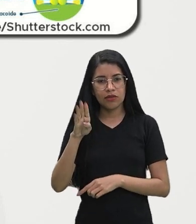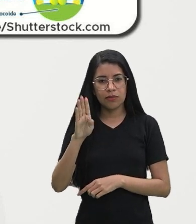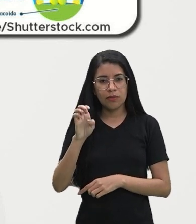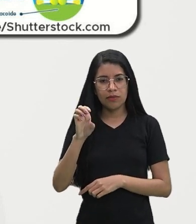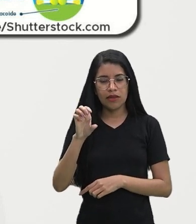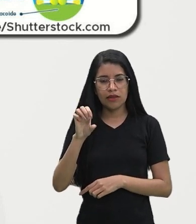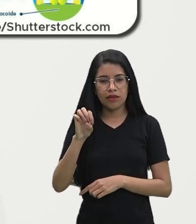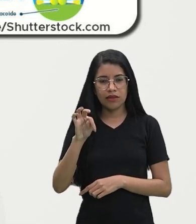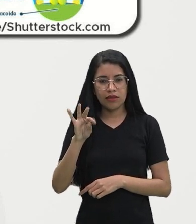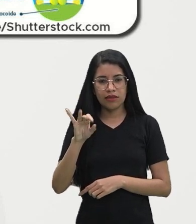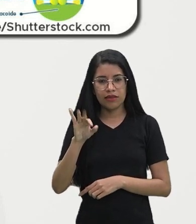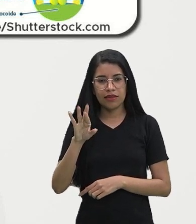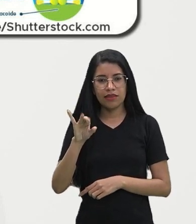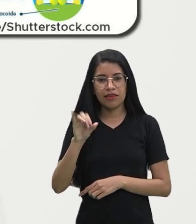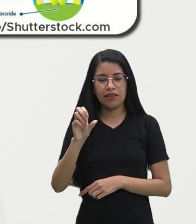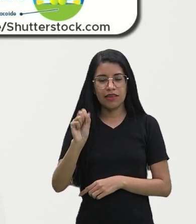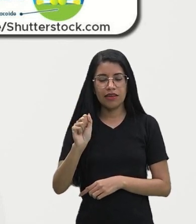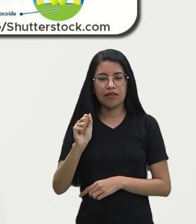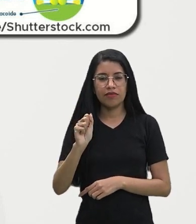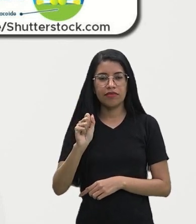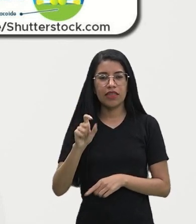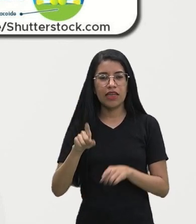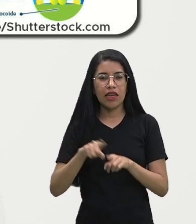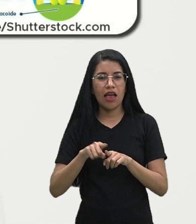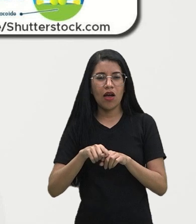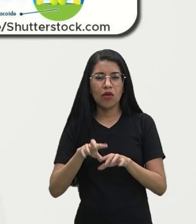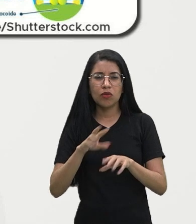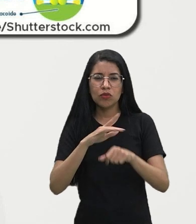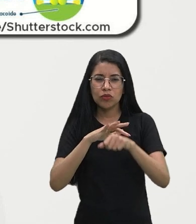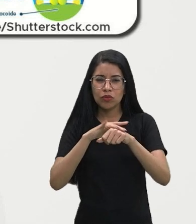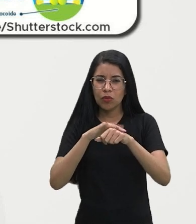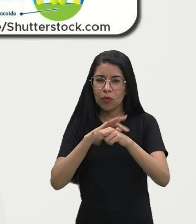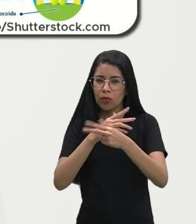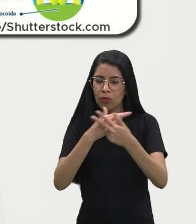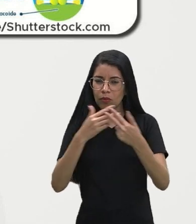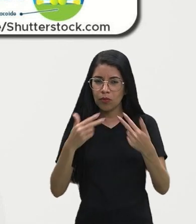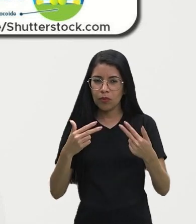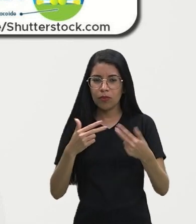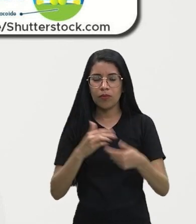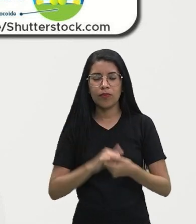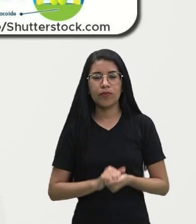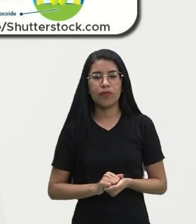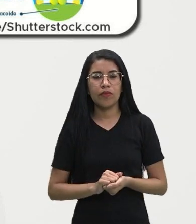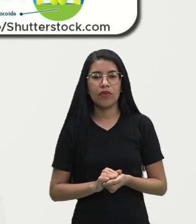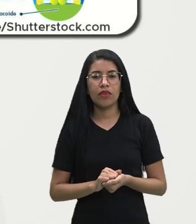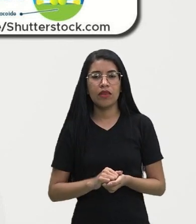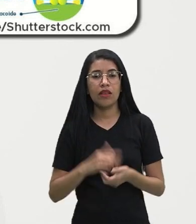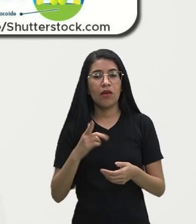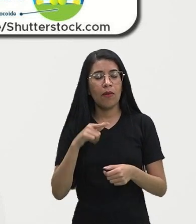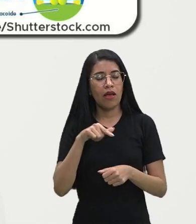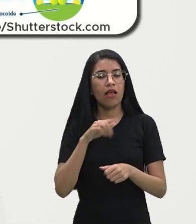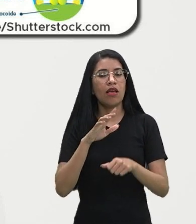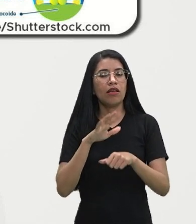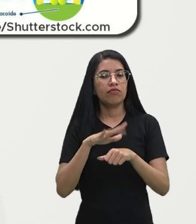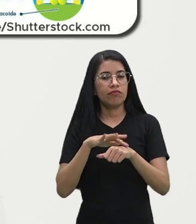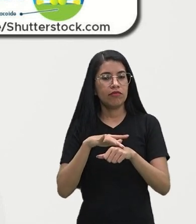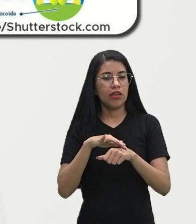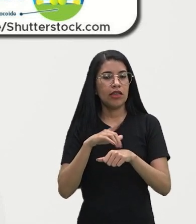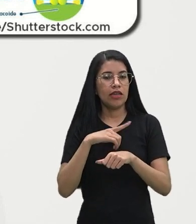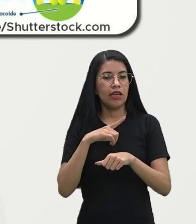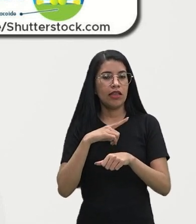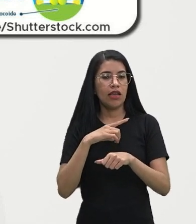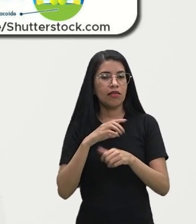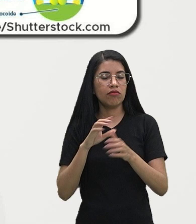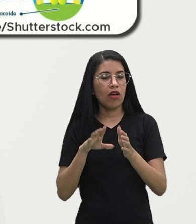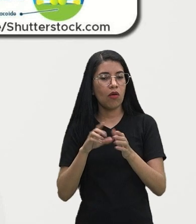bactérias que causam infecção bacteriana, são elas que vão ter esse tipo de